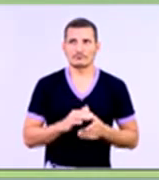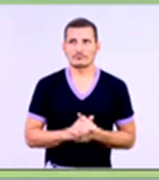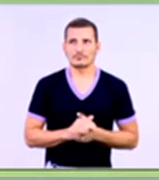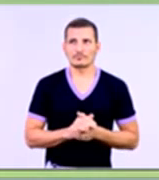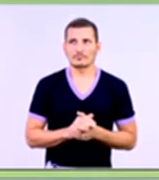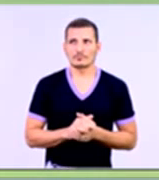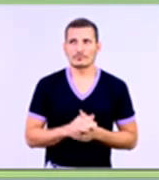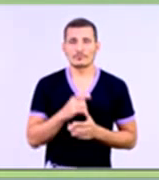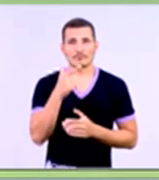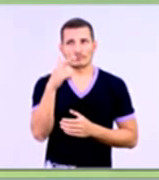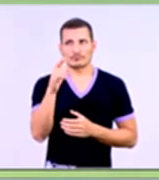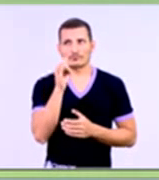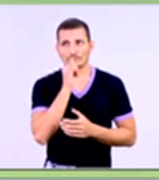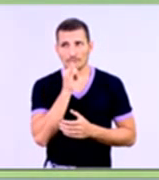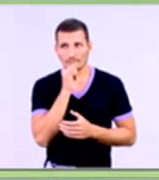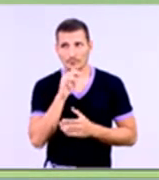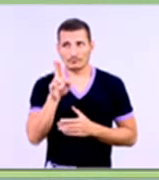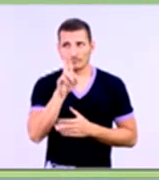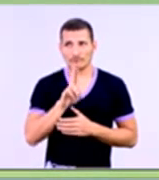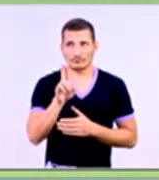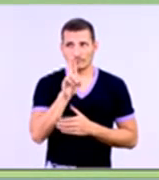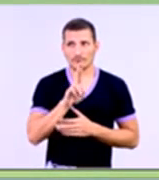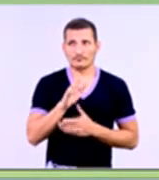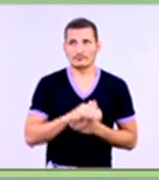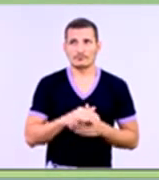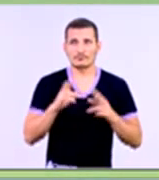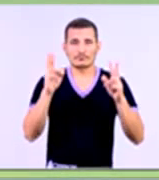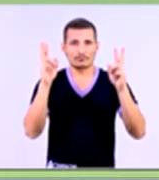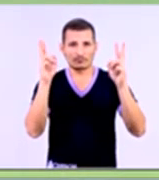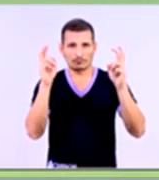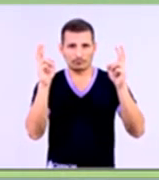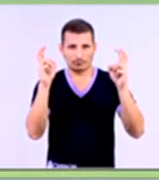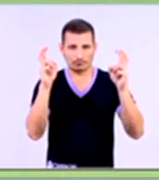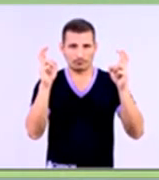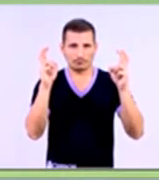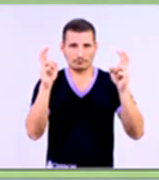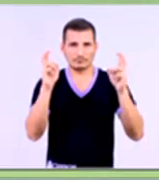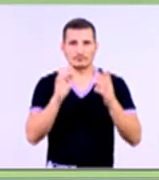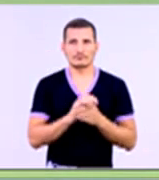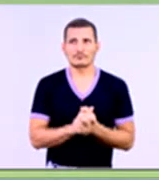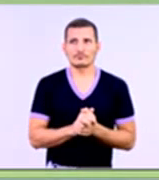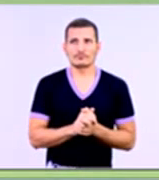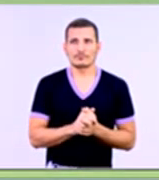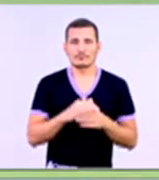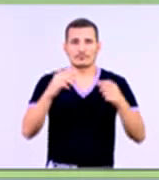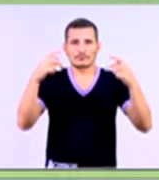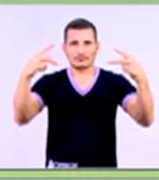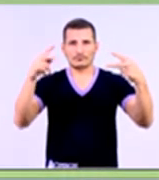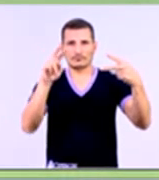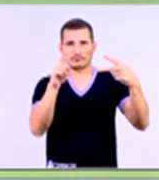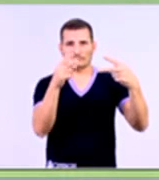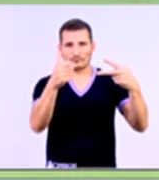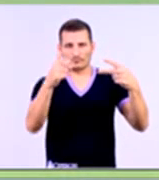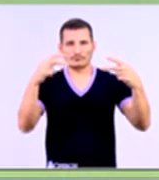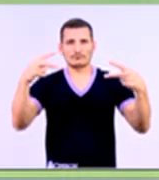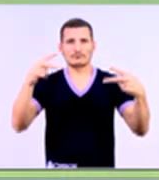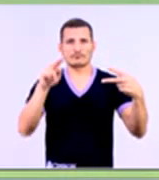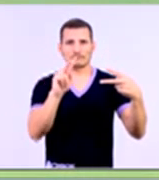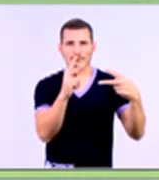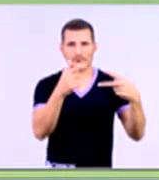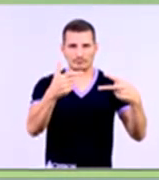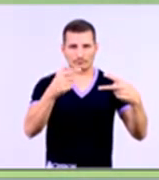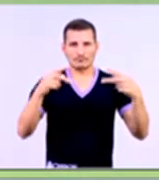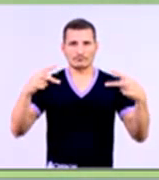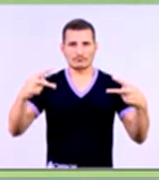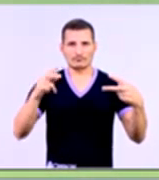Um outro exemplo que nós vamos utilizar é o título de páginas H1, H2, H3,